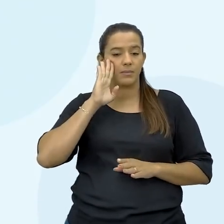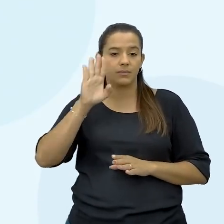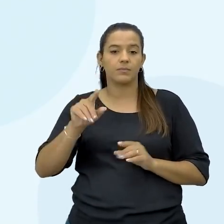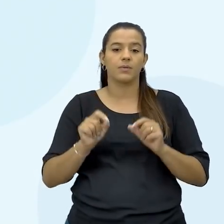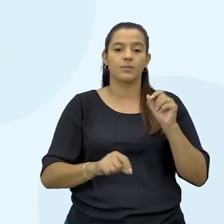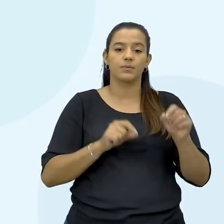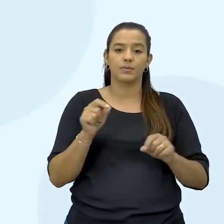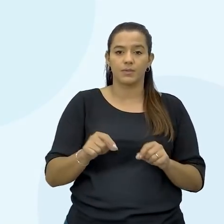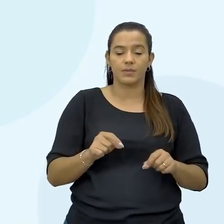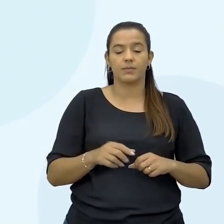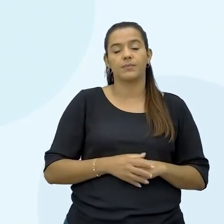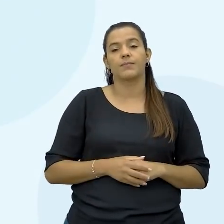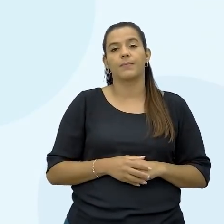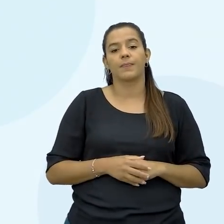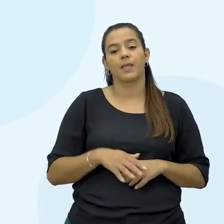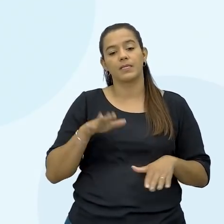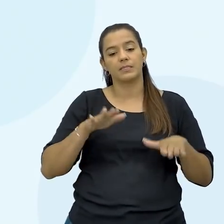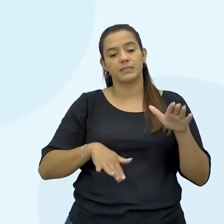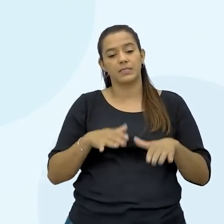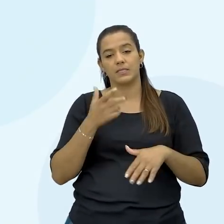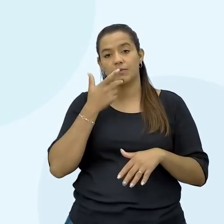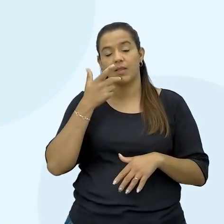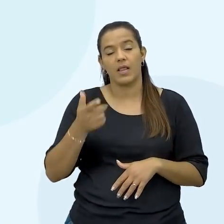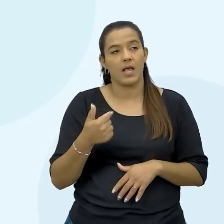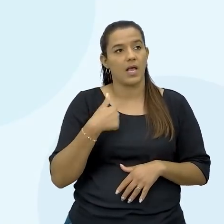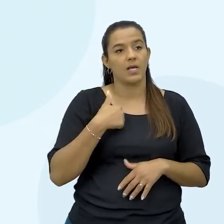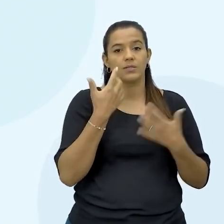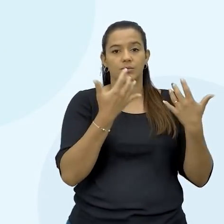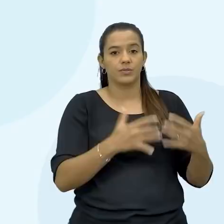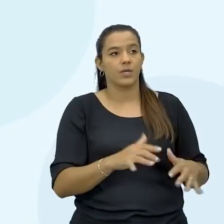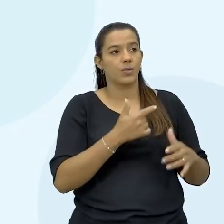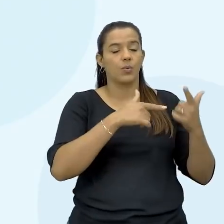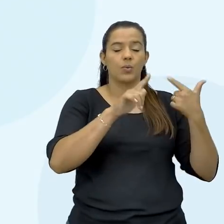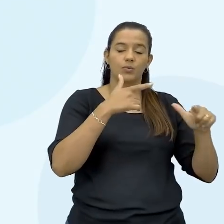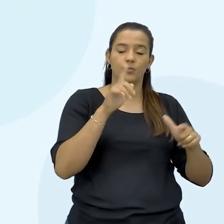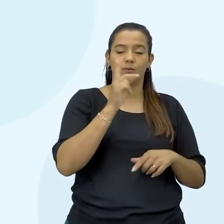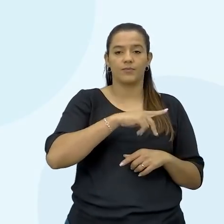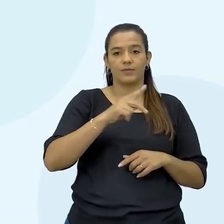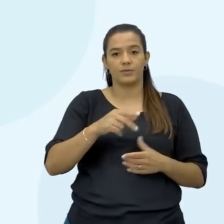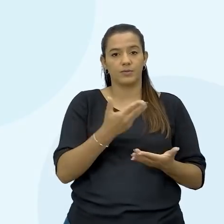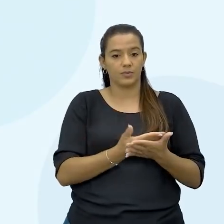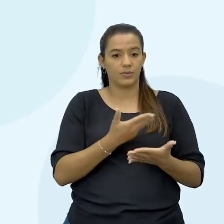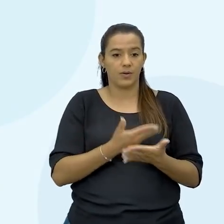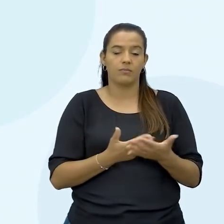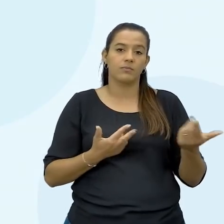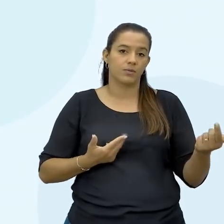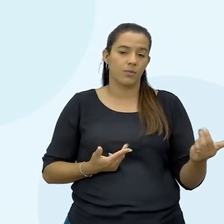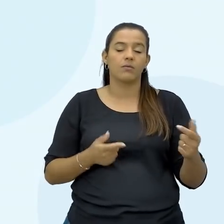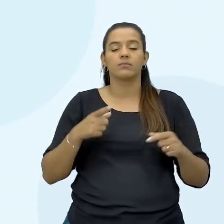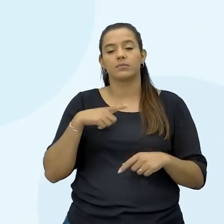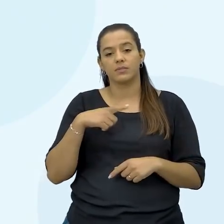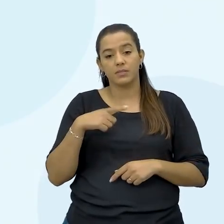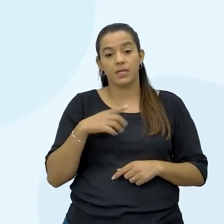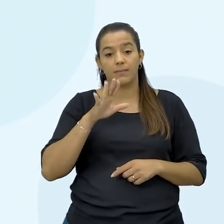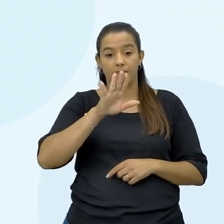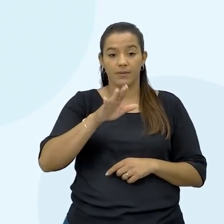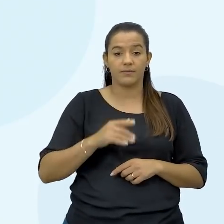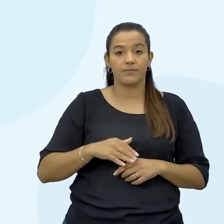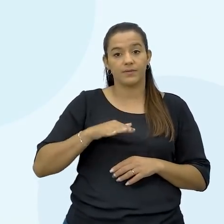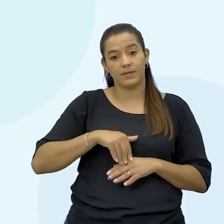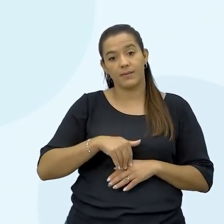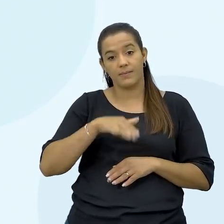né? Não significa que, de repente, não possam haver outros professores com essas aulas, mas preferencialmente fica